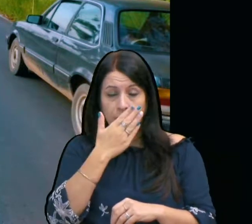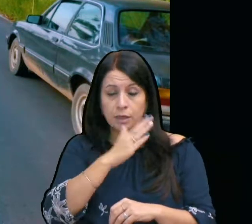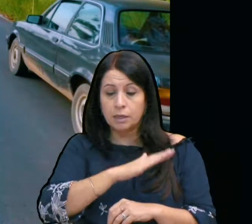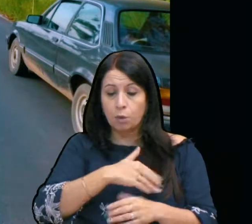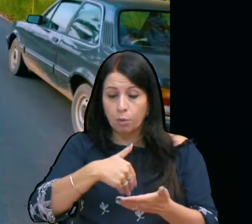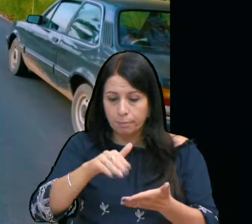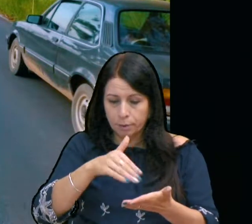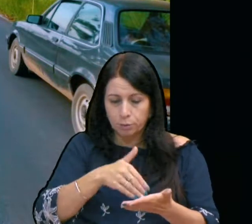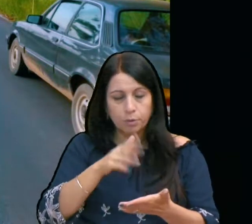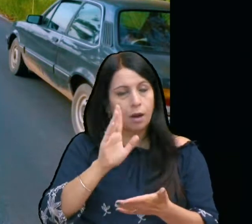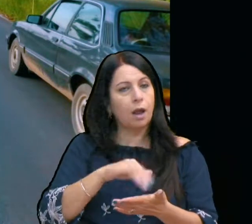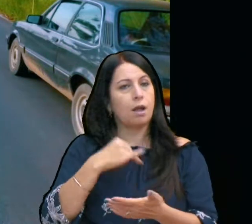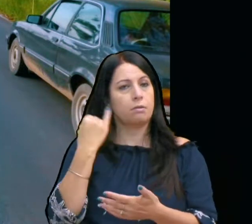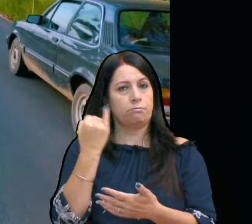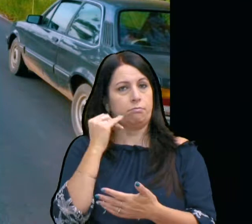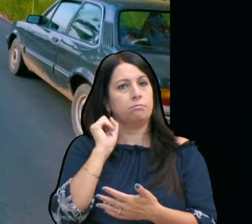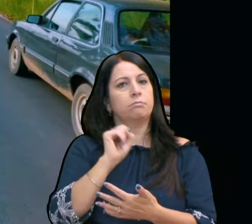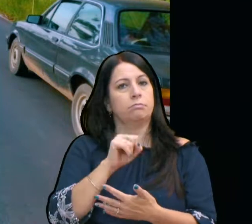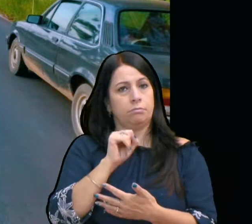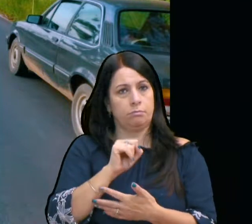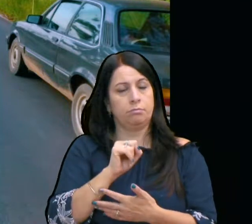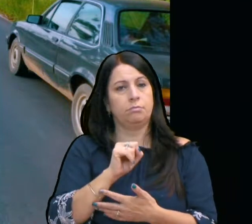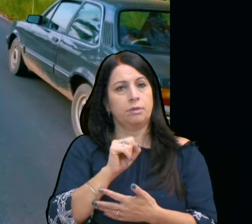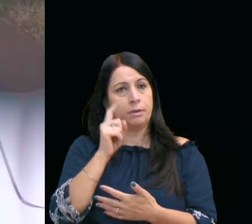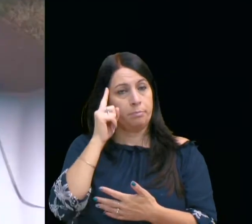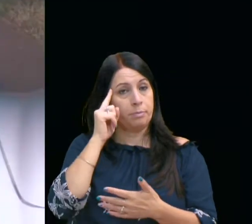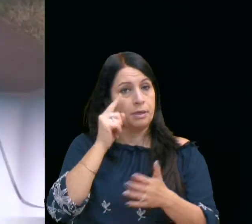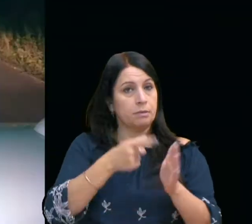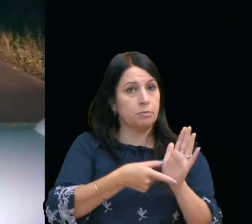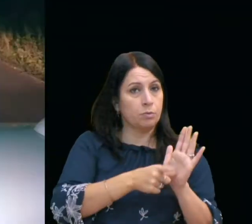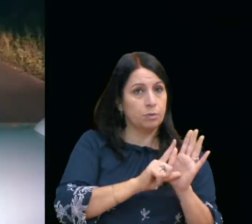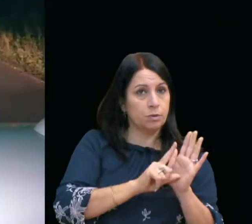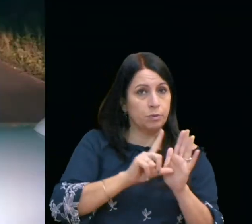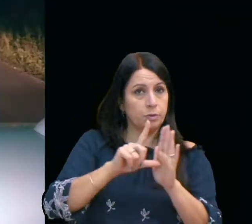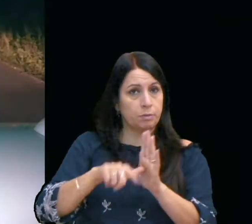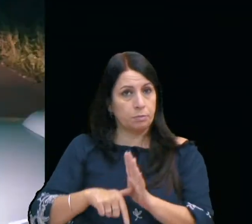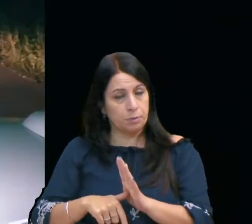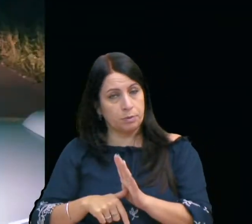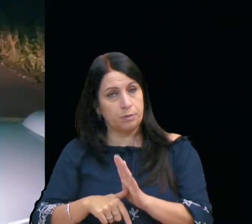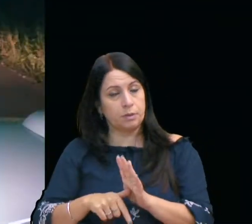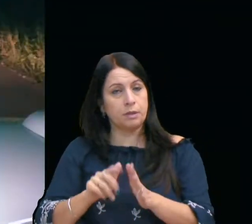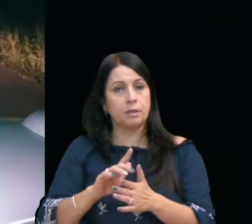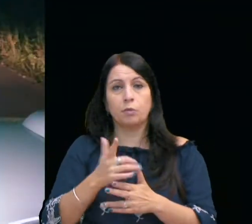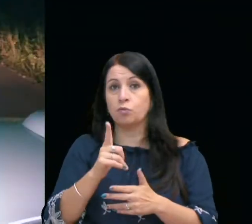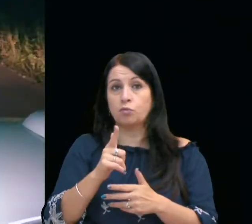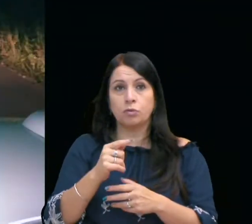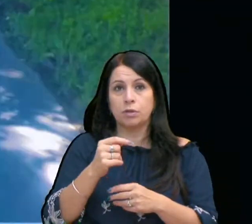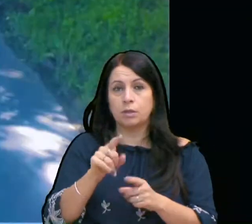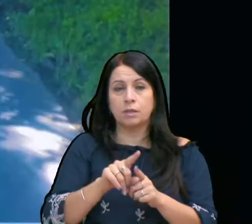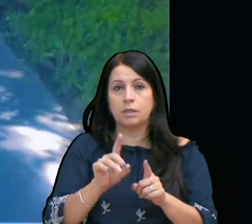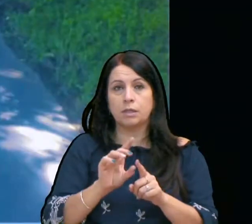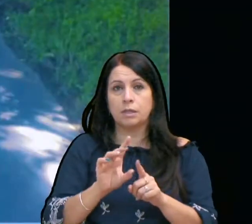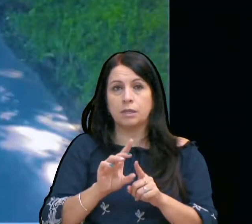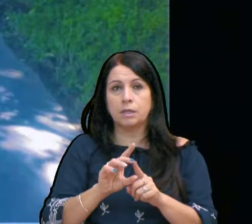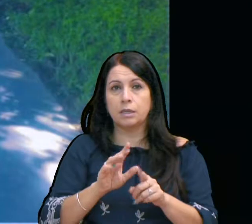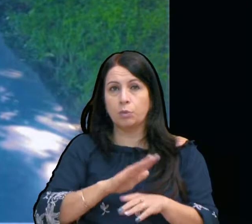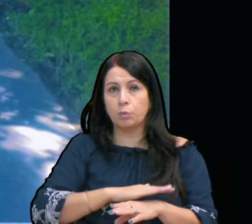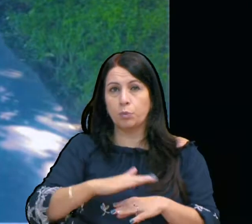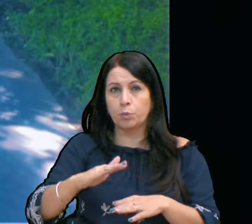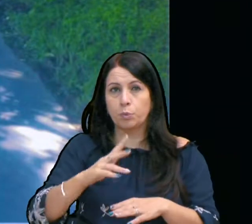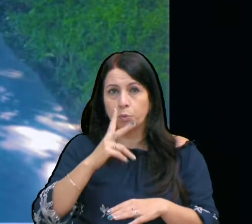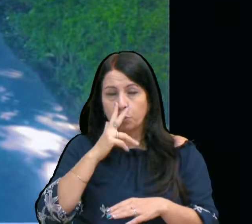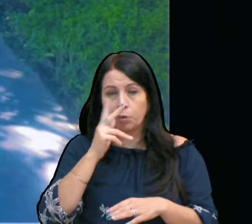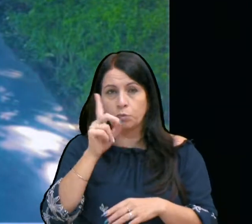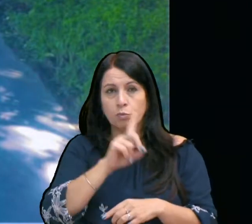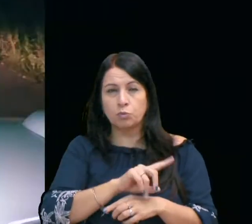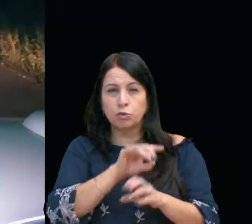é importante, sim, vocês percebam o antes e depois, aí, como está sendo mostrado, ó, não tinha sinalização nenhuma. Vejam bem, como é um